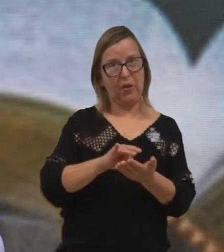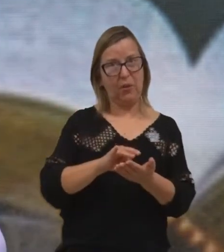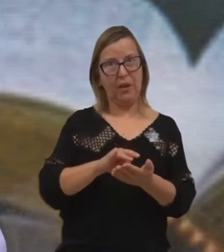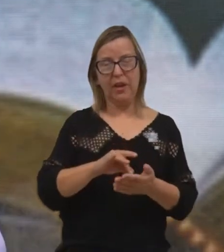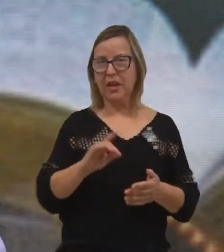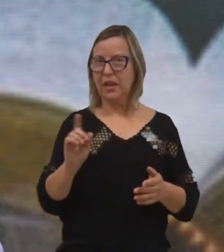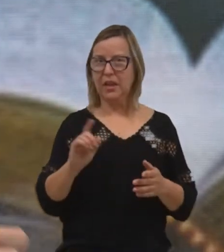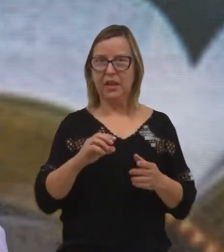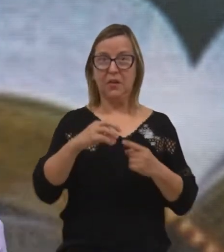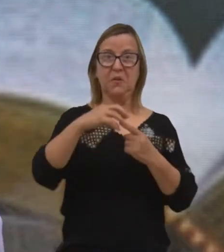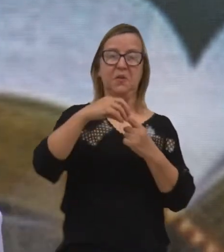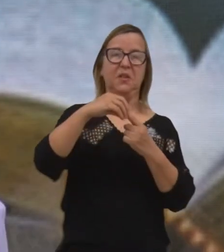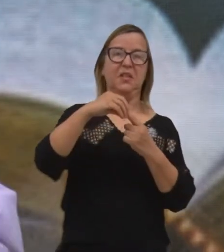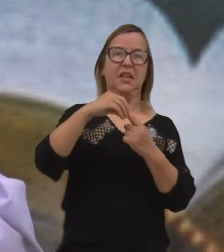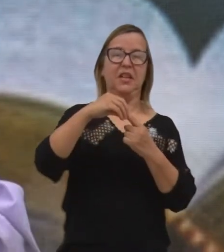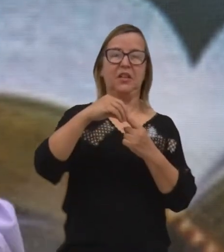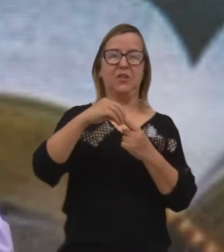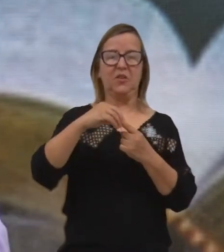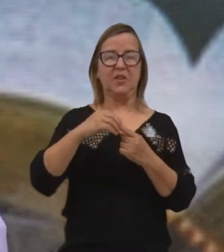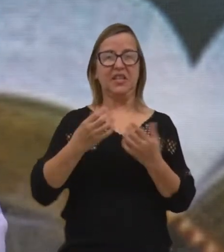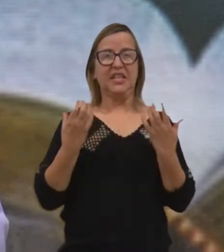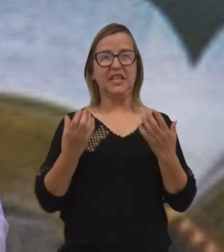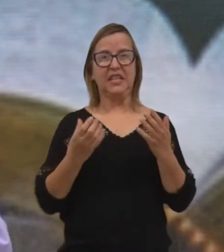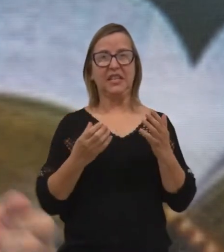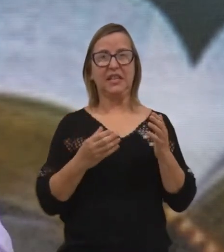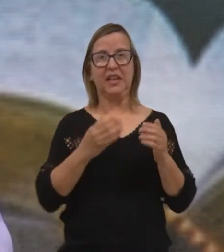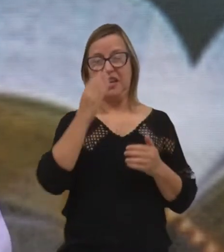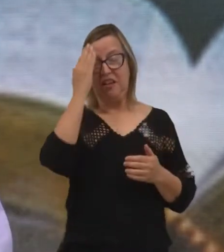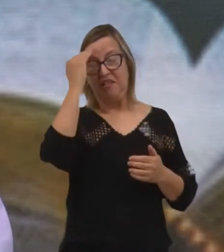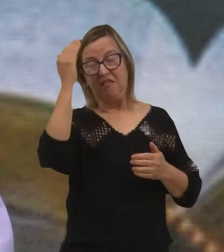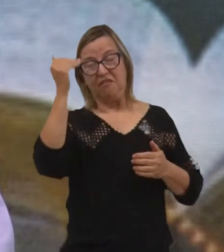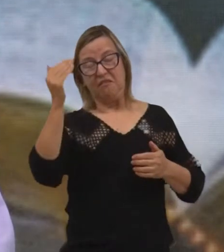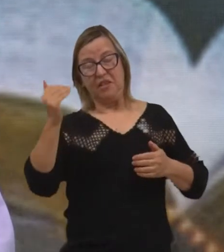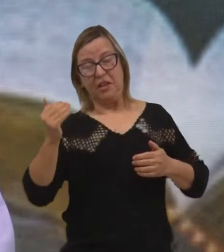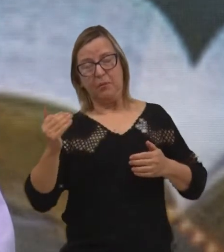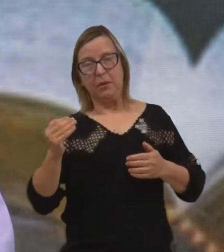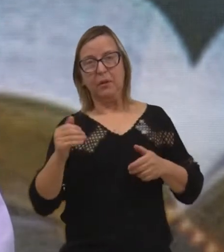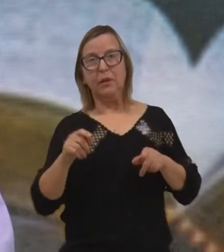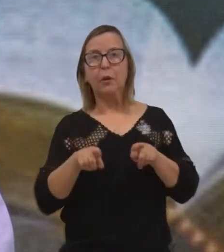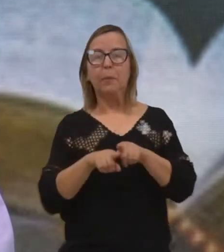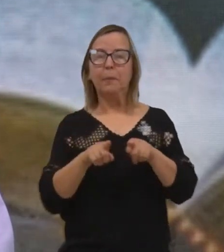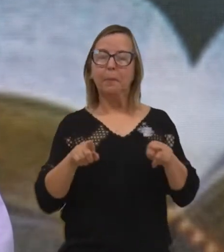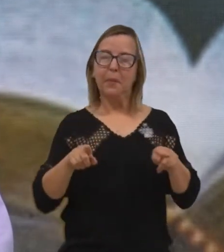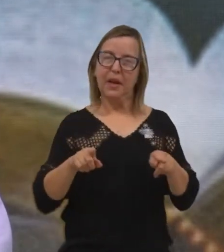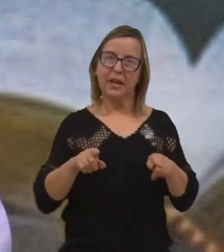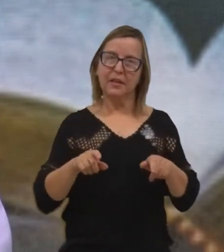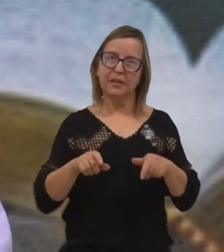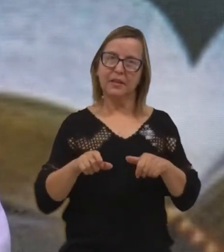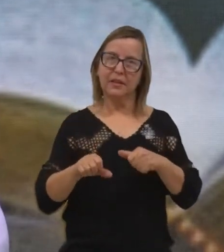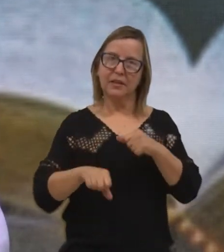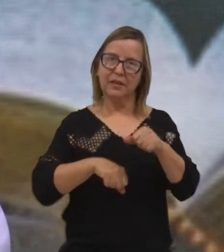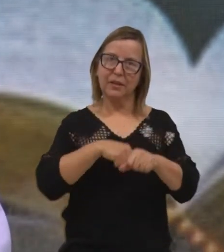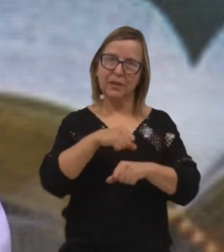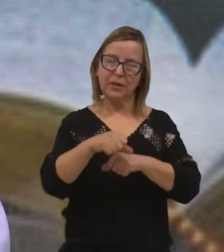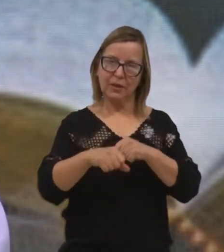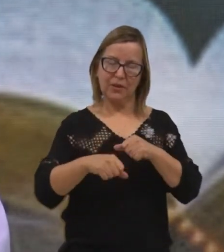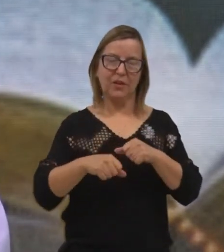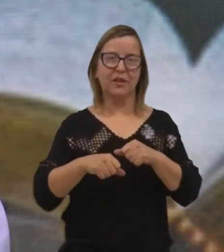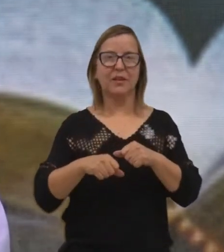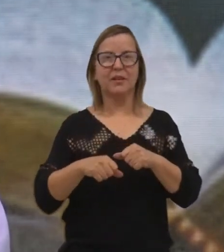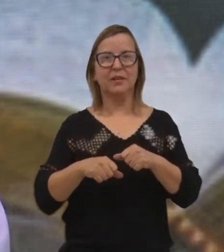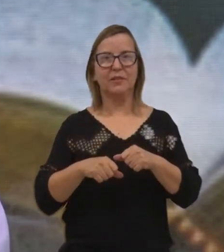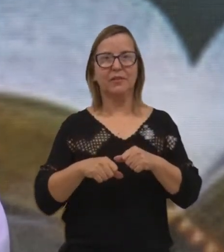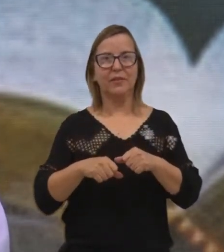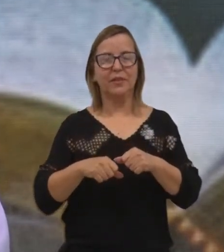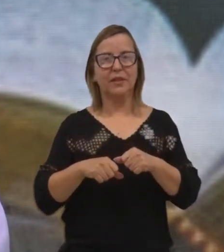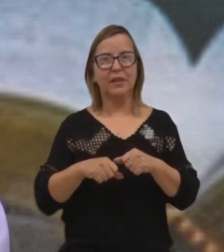estrelismo pelo serviço anônimo, pela toalha, esses são de fato os ministros de Cristo que